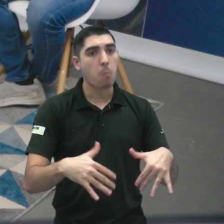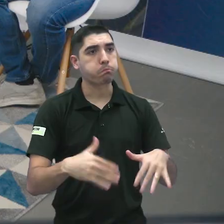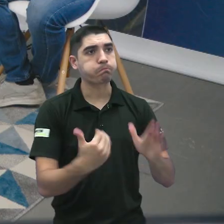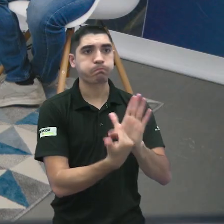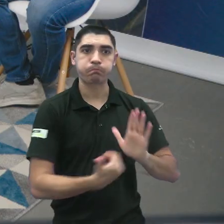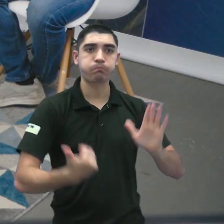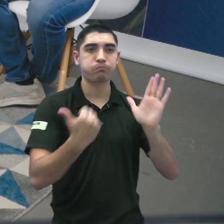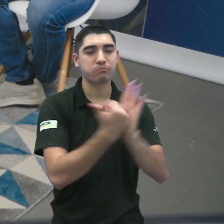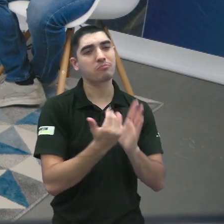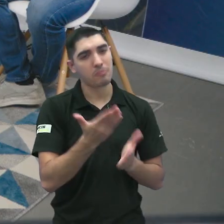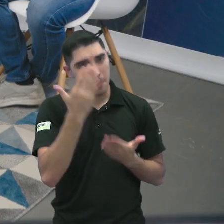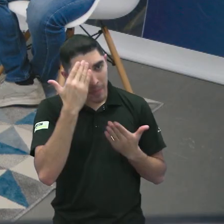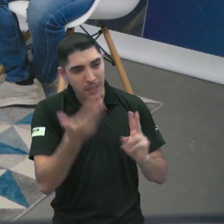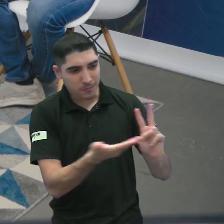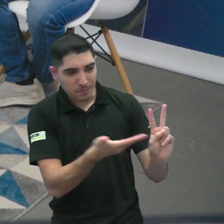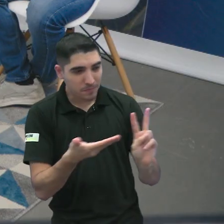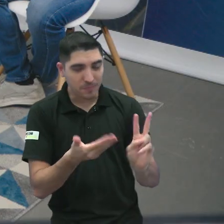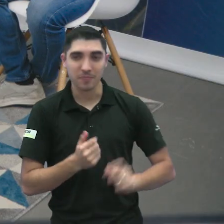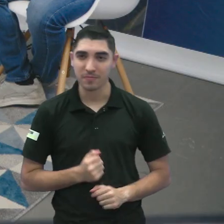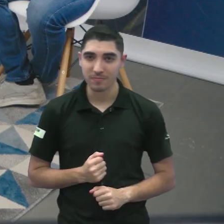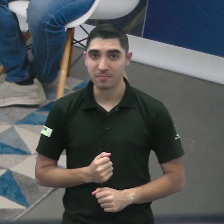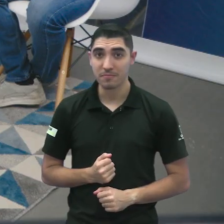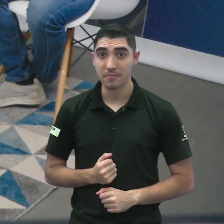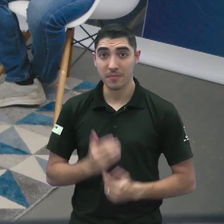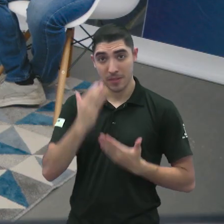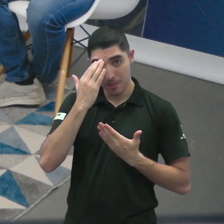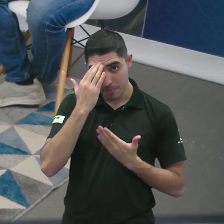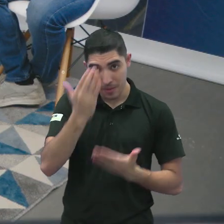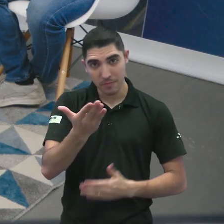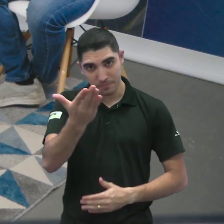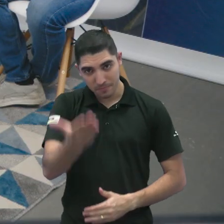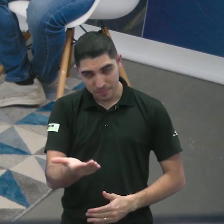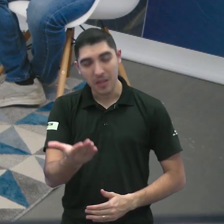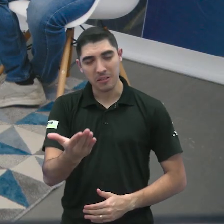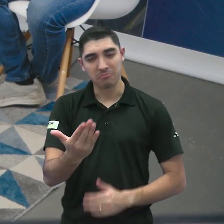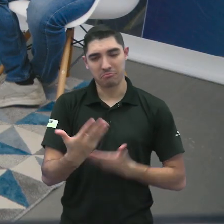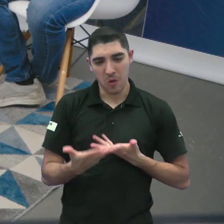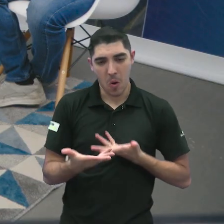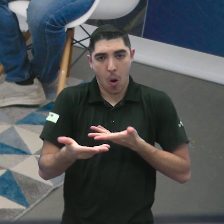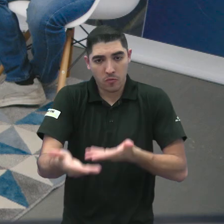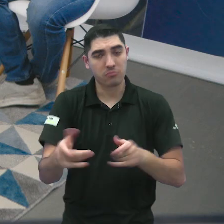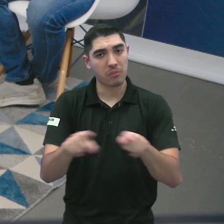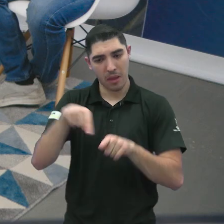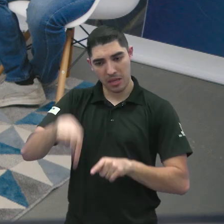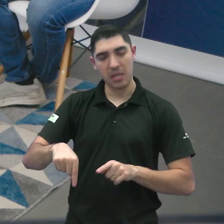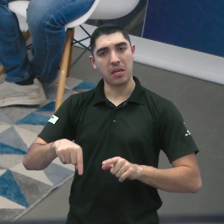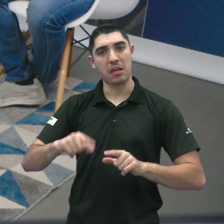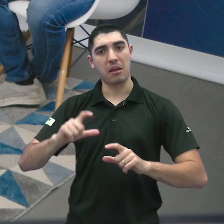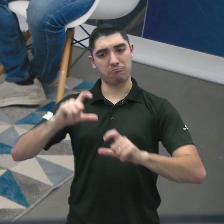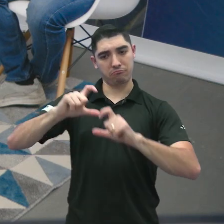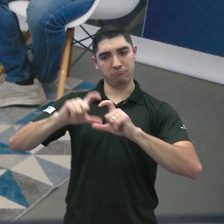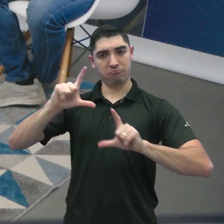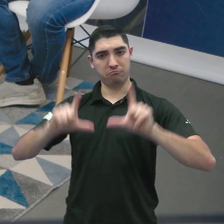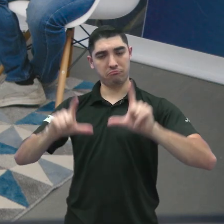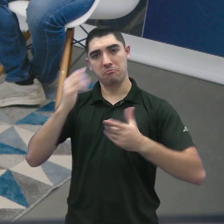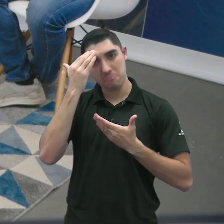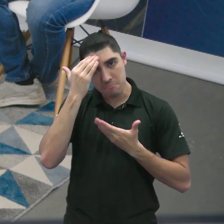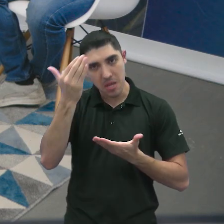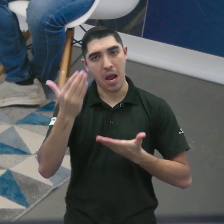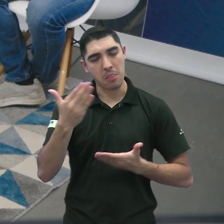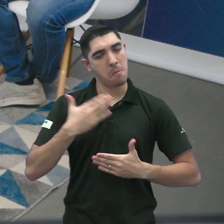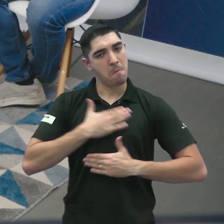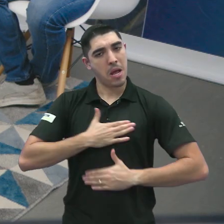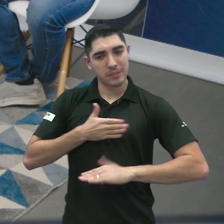Bruno, Renato, muito obrigado. Muito obrigado, agradeço ao Rafael pelo convite, agradeço a TV Câmara também pelo convite, é um prazer estar